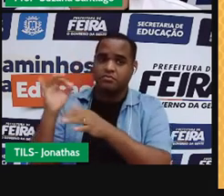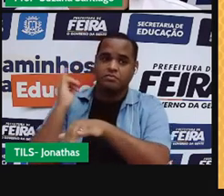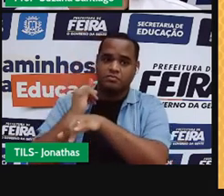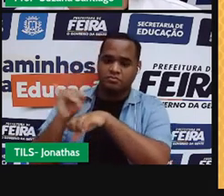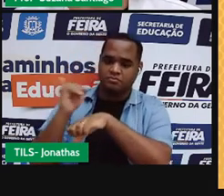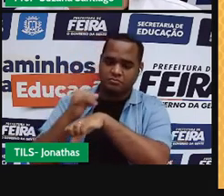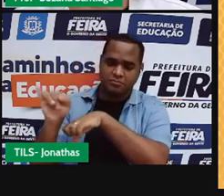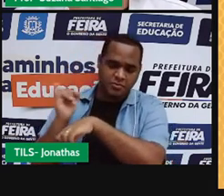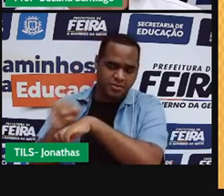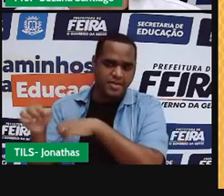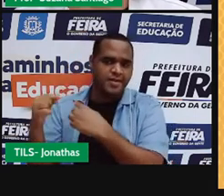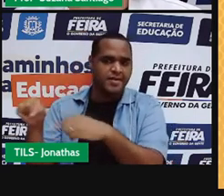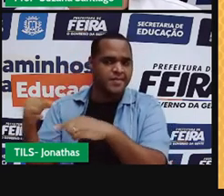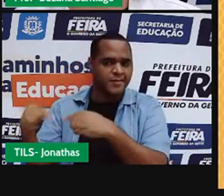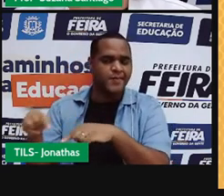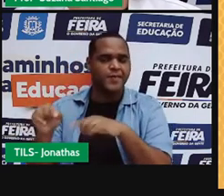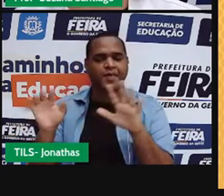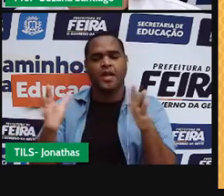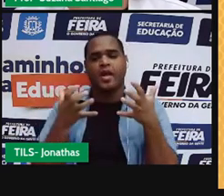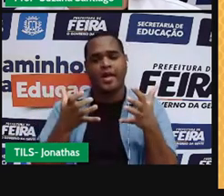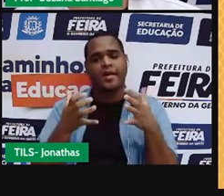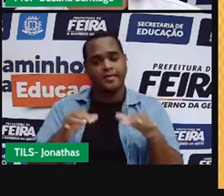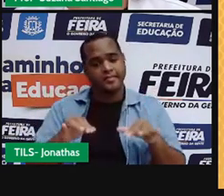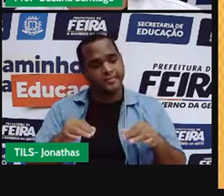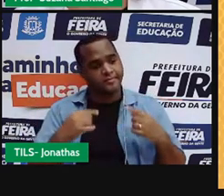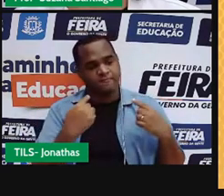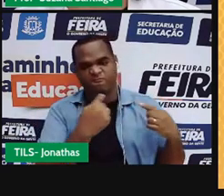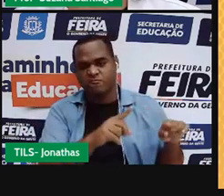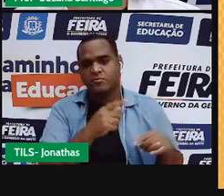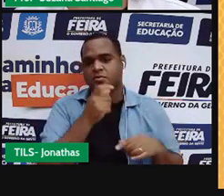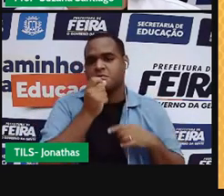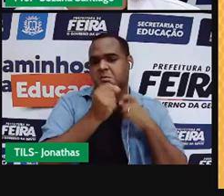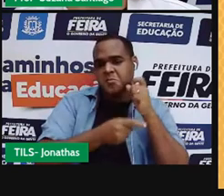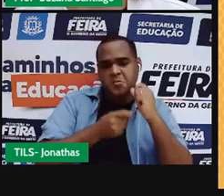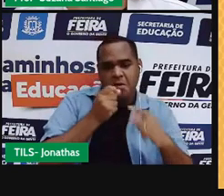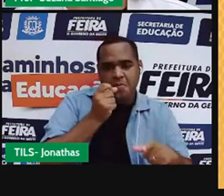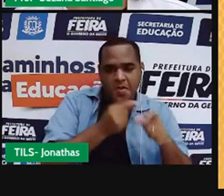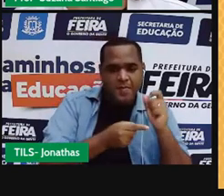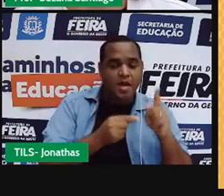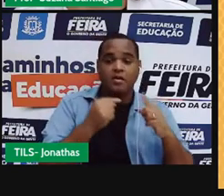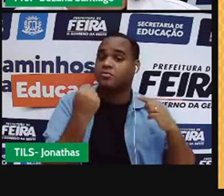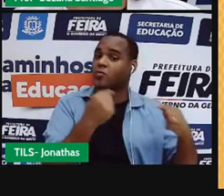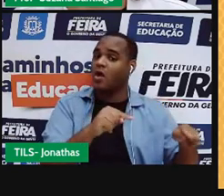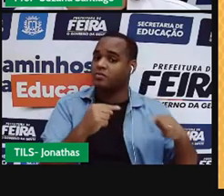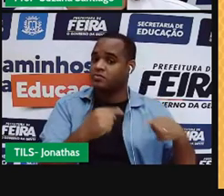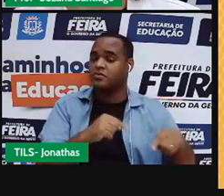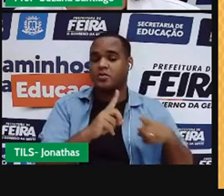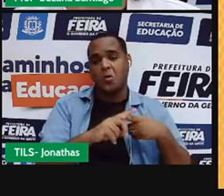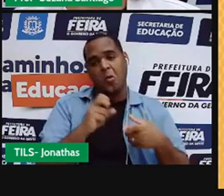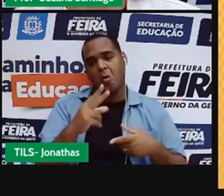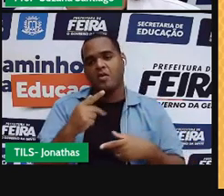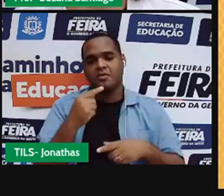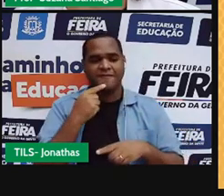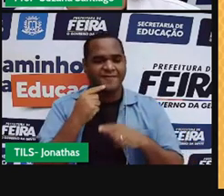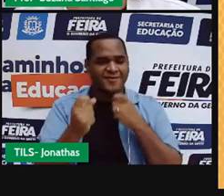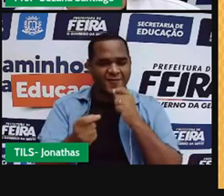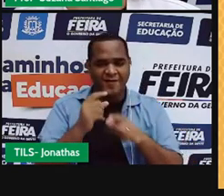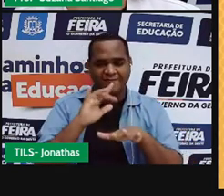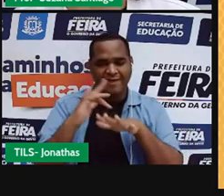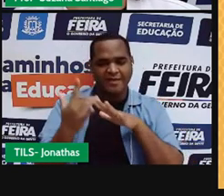aí aplicando golpes, ela pode sofrer agressão verbal, aquele linchamento virtual que a gente vê acontecendo por